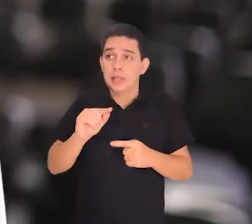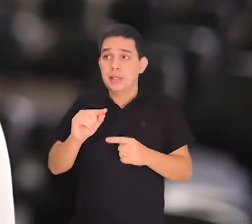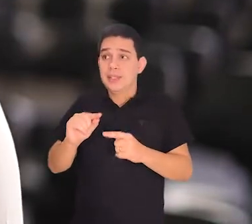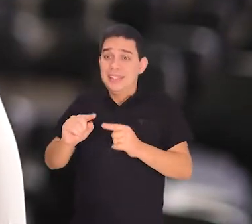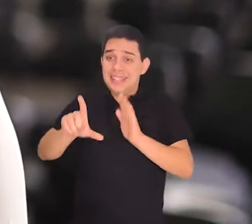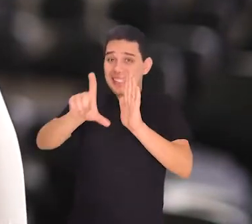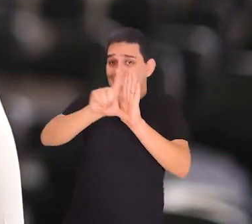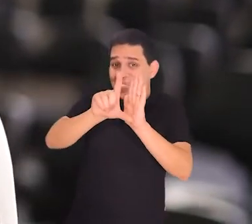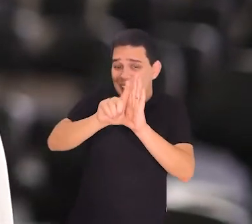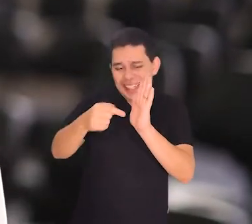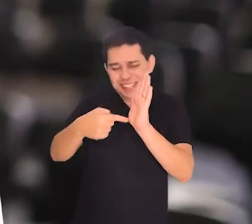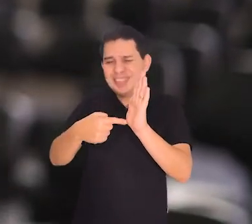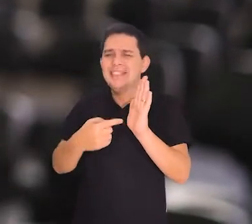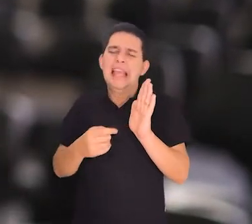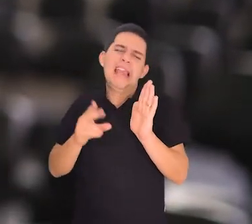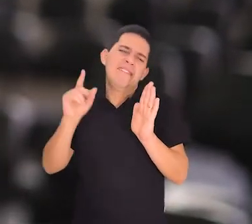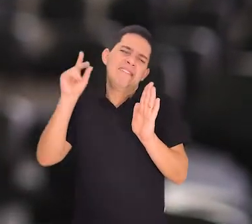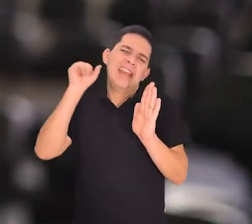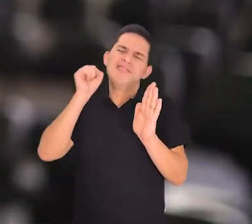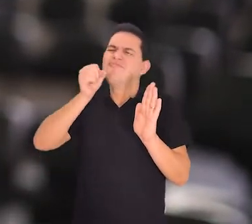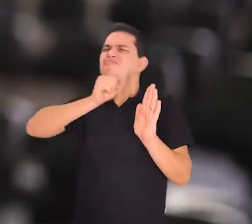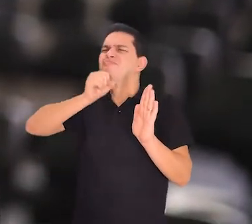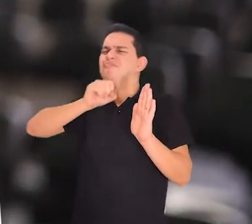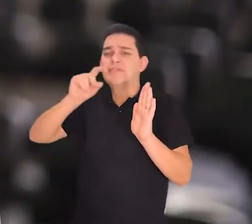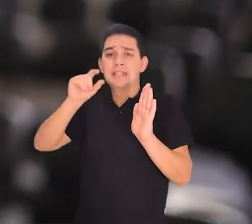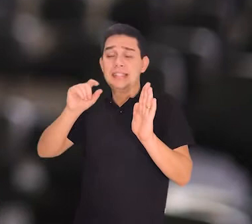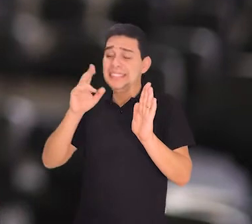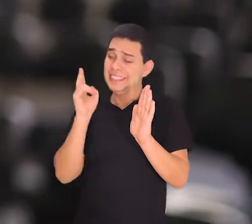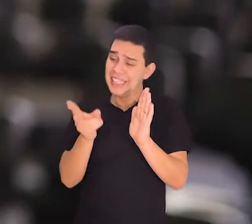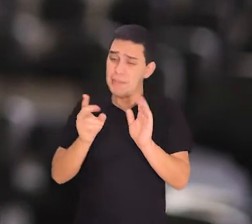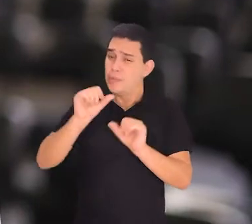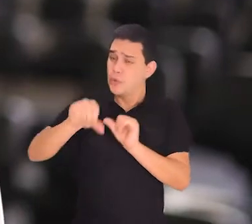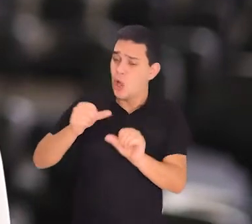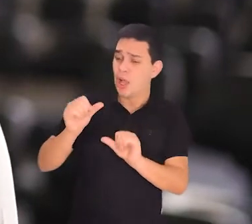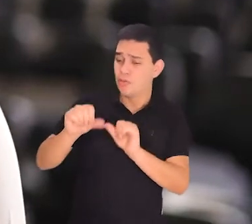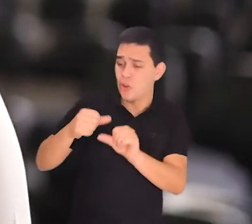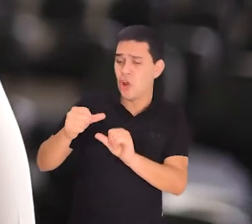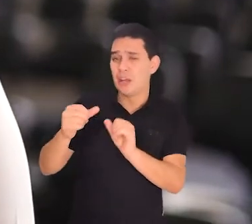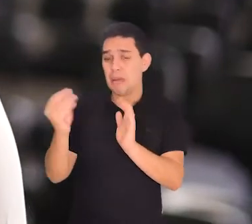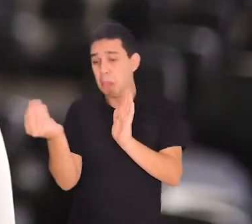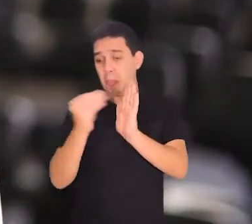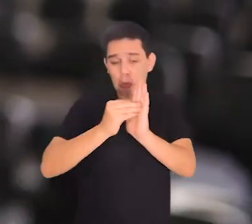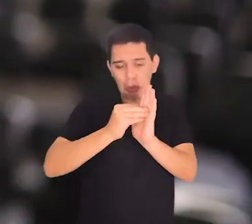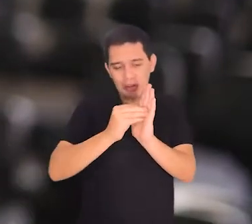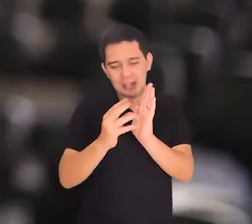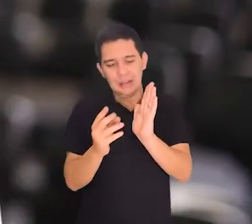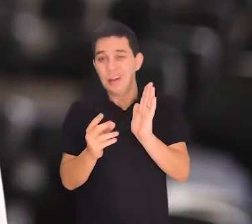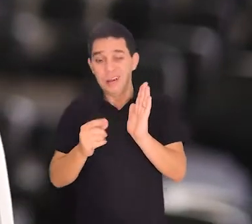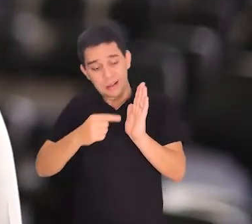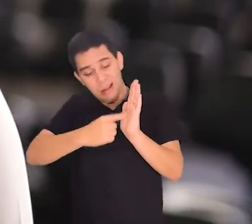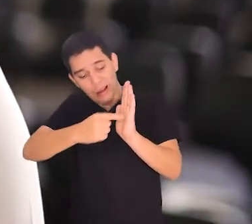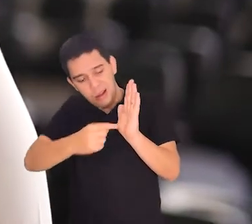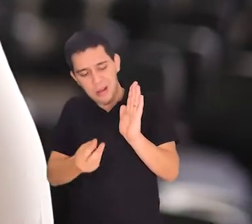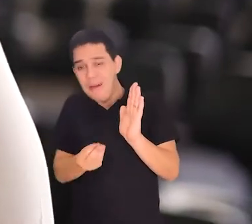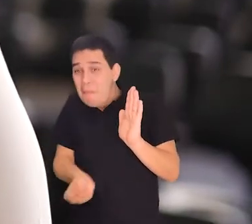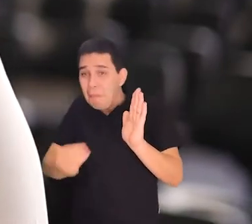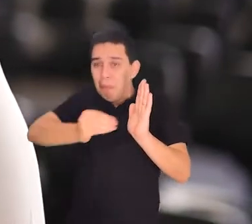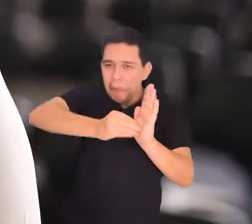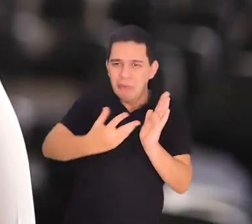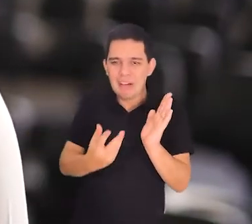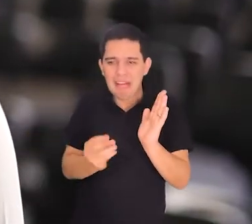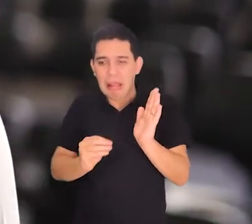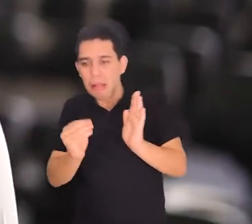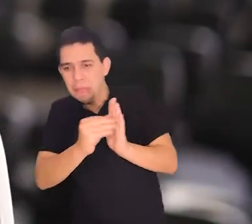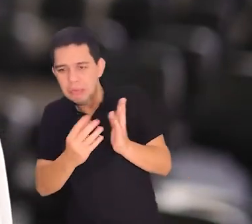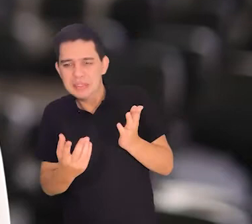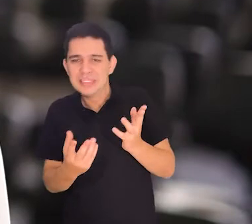com a legislação um pouco antiga, que vem sempre sendo atualizada, vem sempre sendo remendada, né, como eu posso dizer, e a gente trabalha muito à